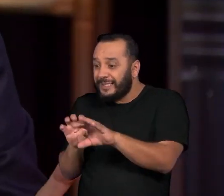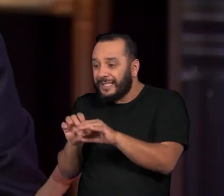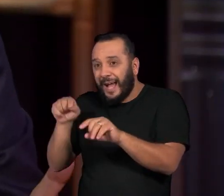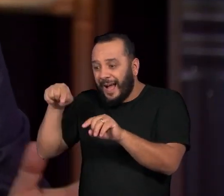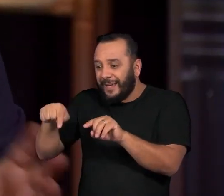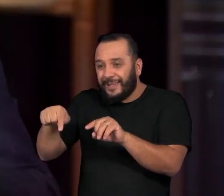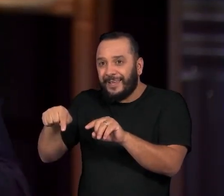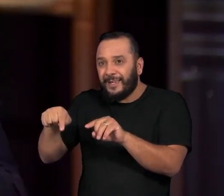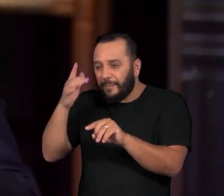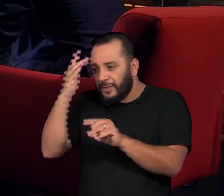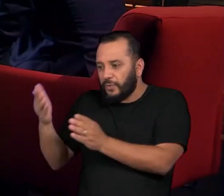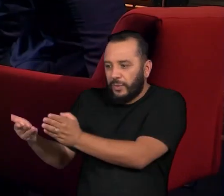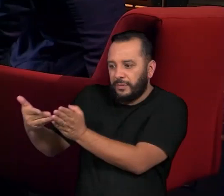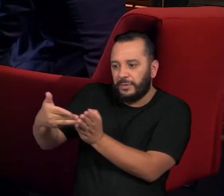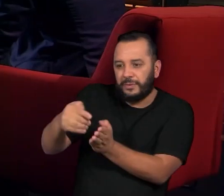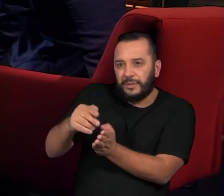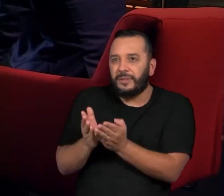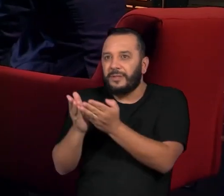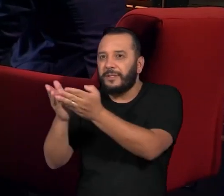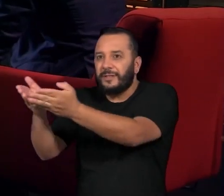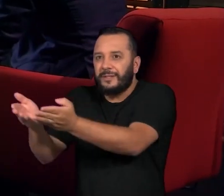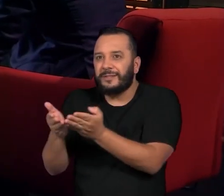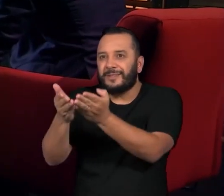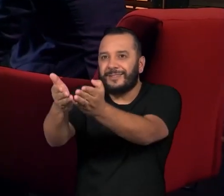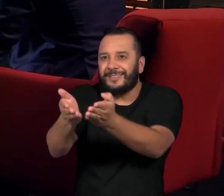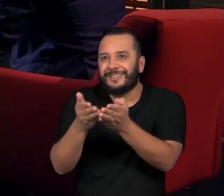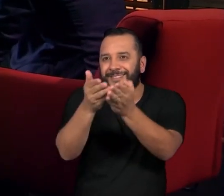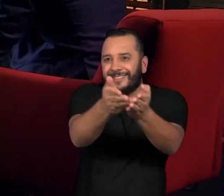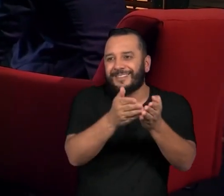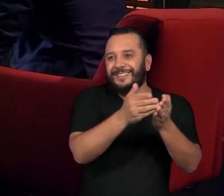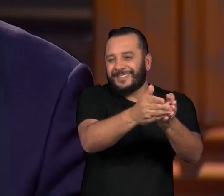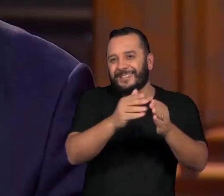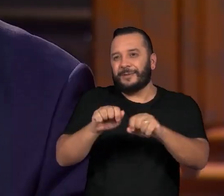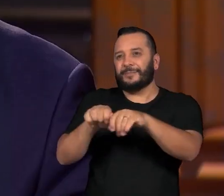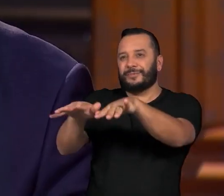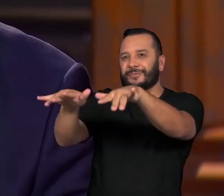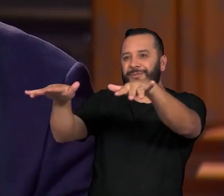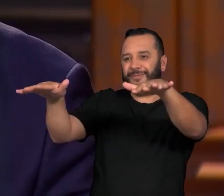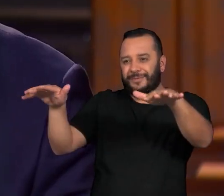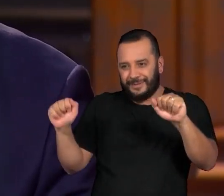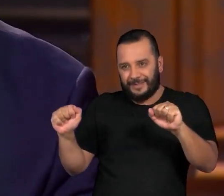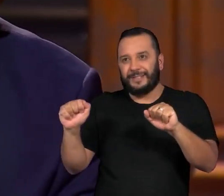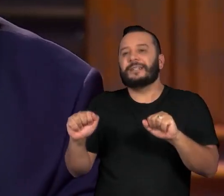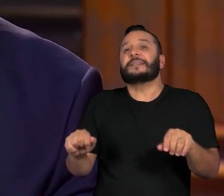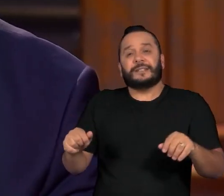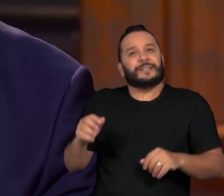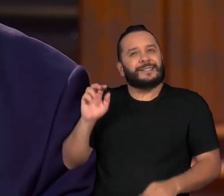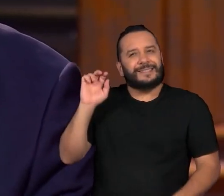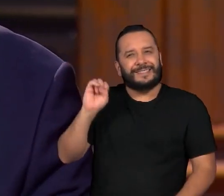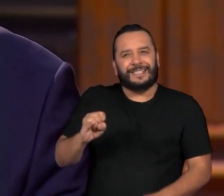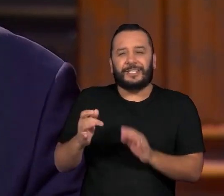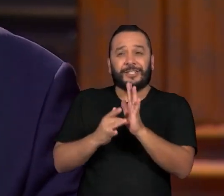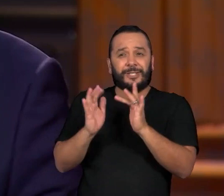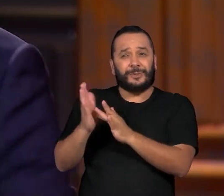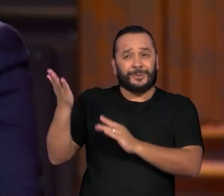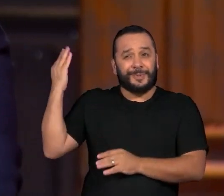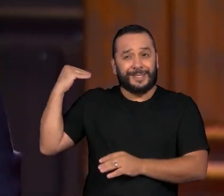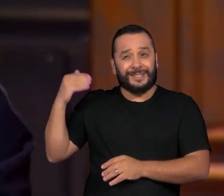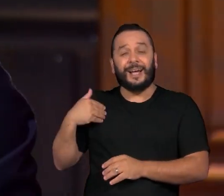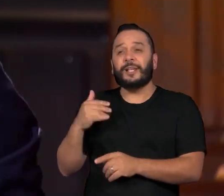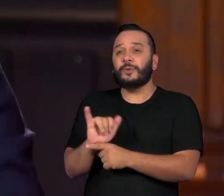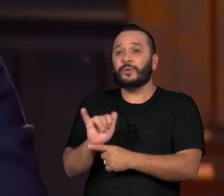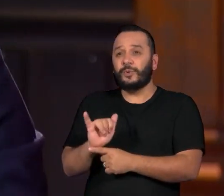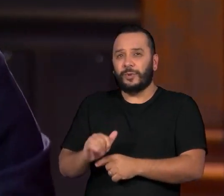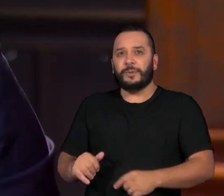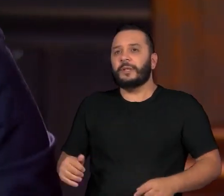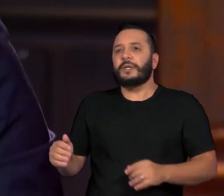uma rede né Agora se ele tivesse no tempo do YouTube com certeza ele tinha que